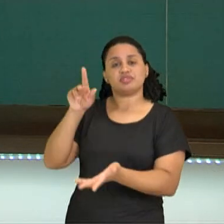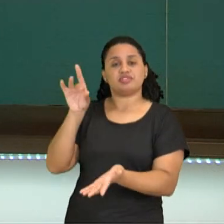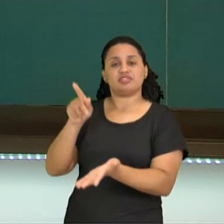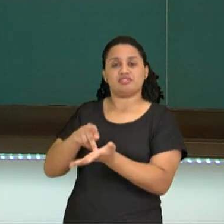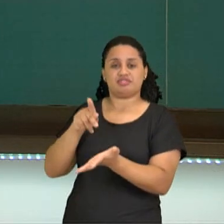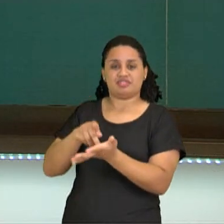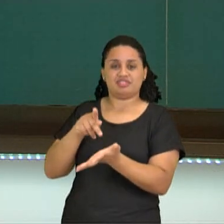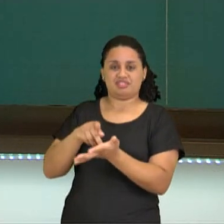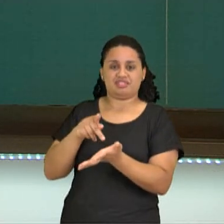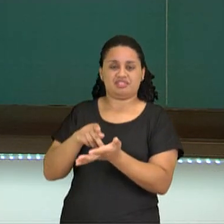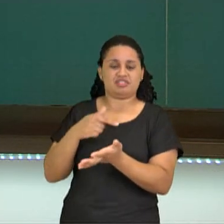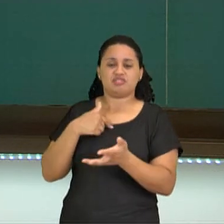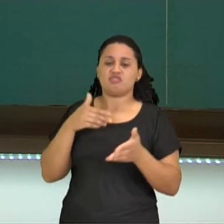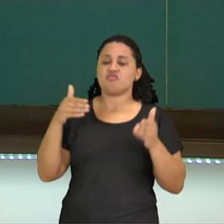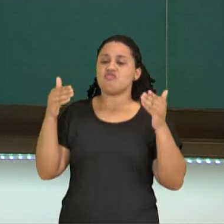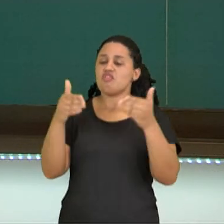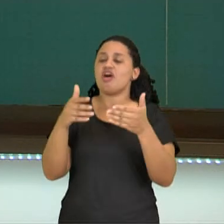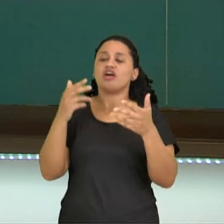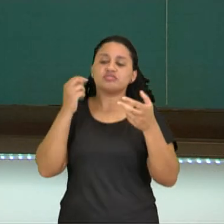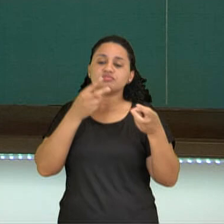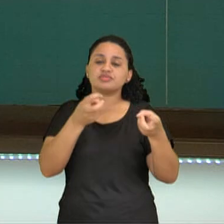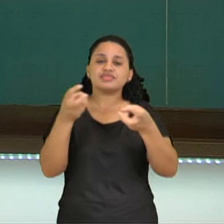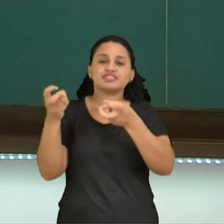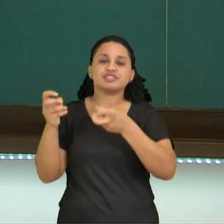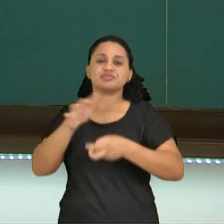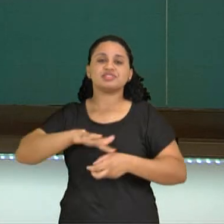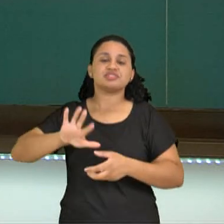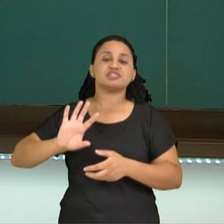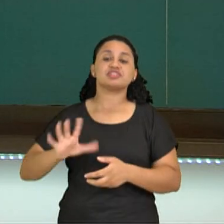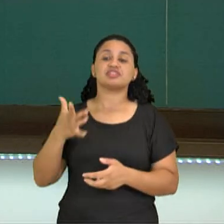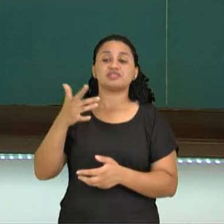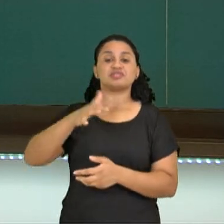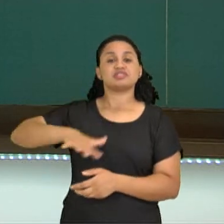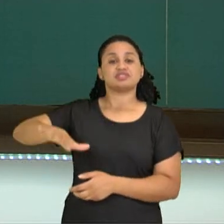e não presta atenção nas coisas que acontecem à sua volta.